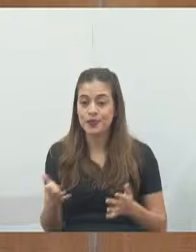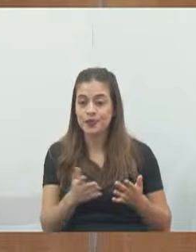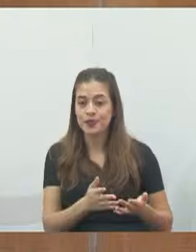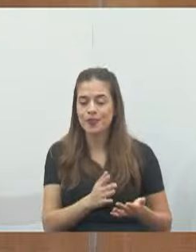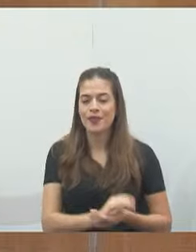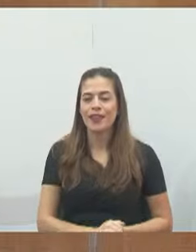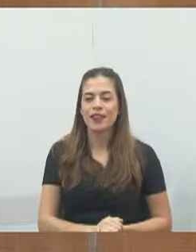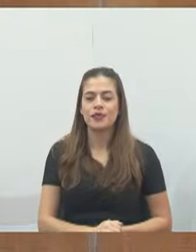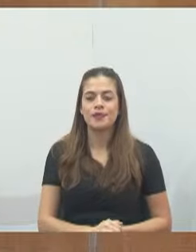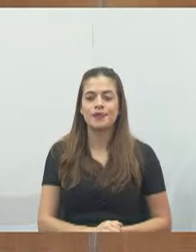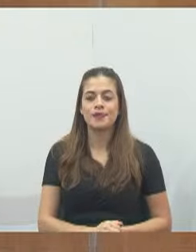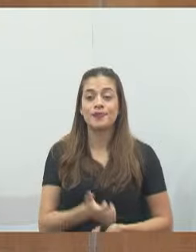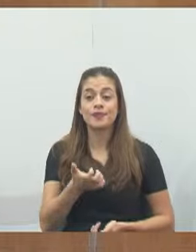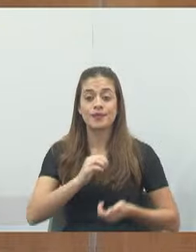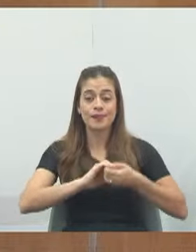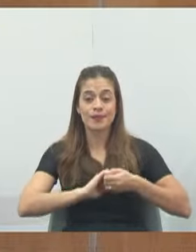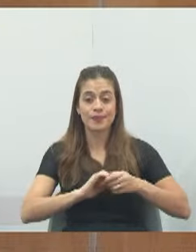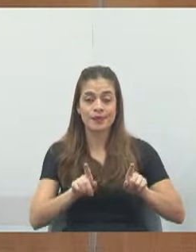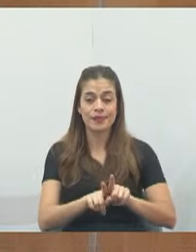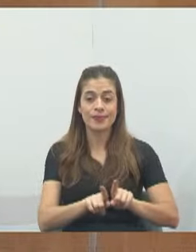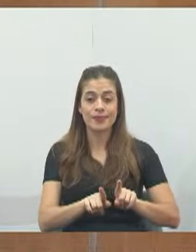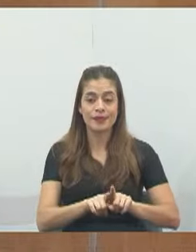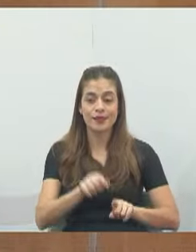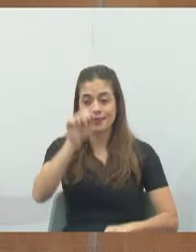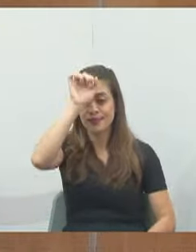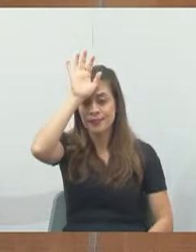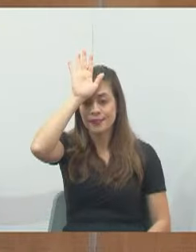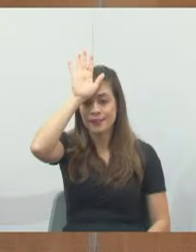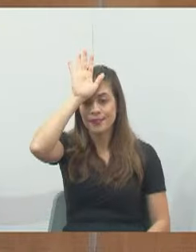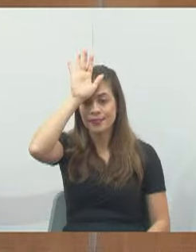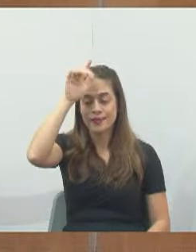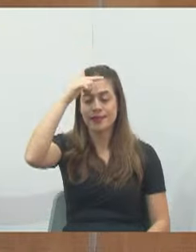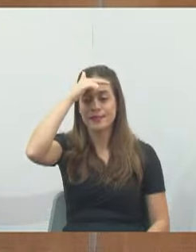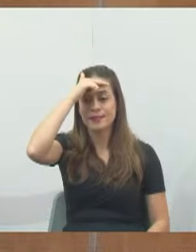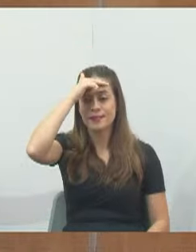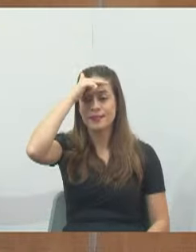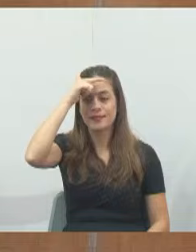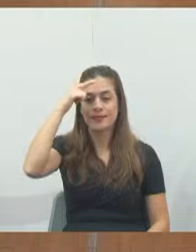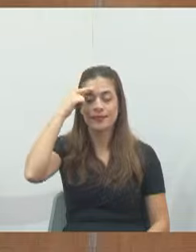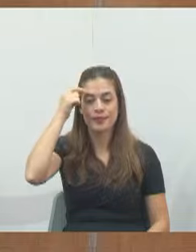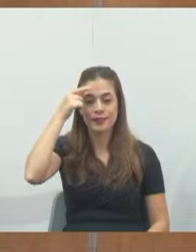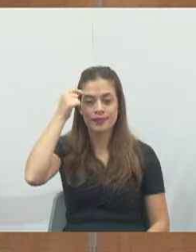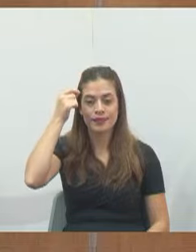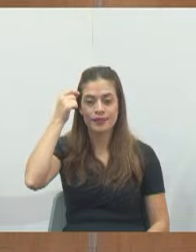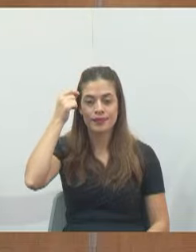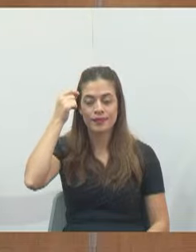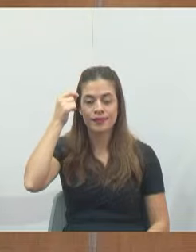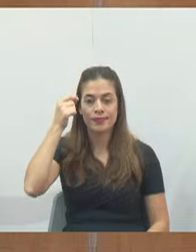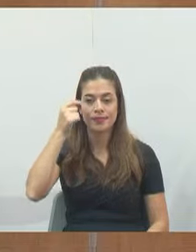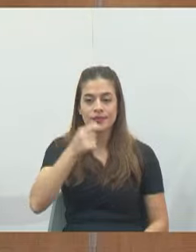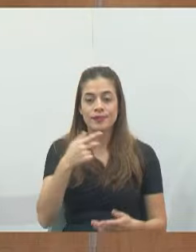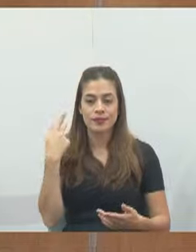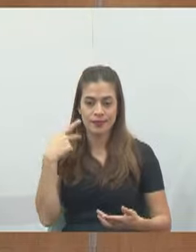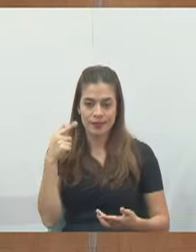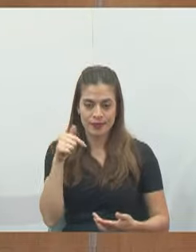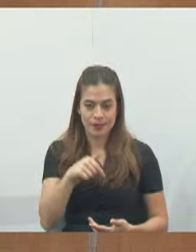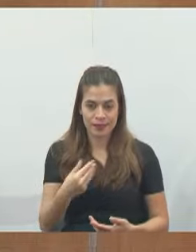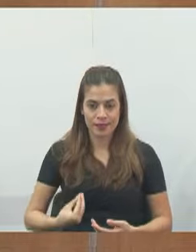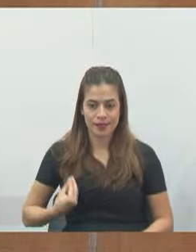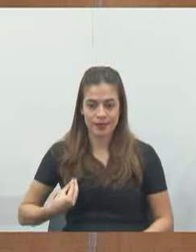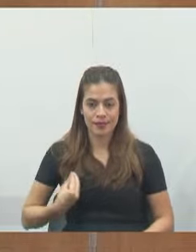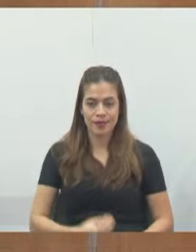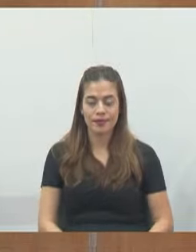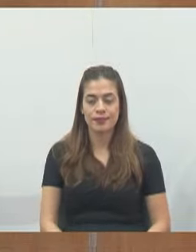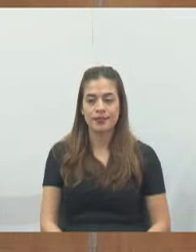Fabrício. Quero cumprimentar também o Dr. Rodrigo Salomão, Luiz Flávio e o Edgar Sazaki, que são vereadores aqui